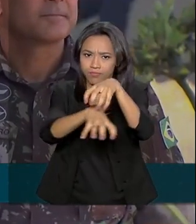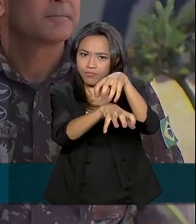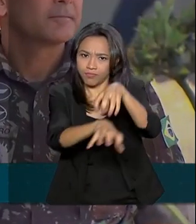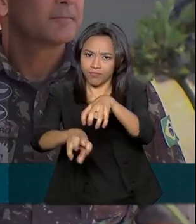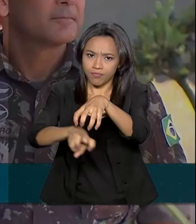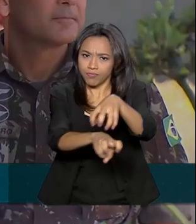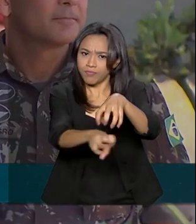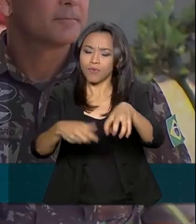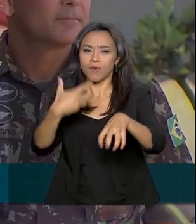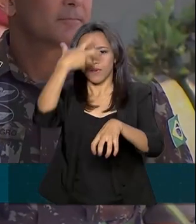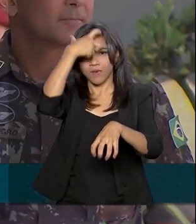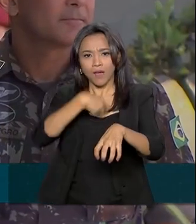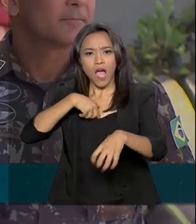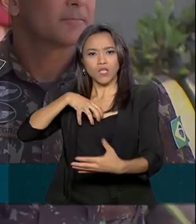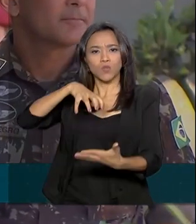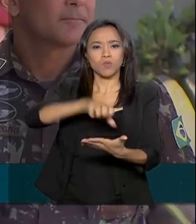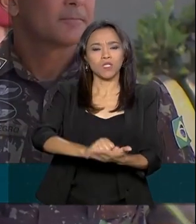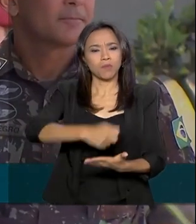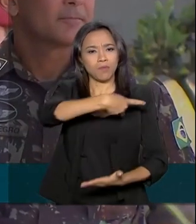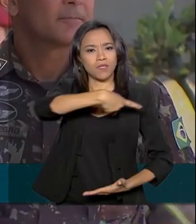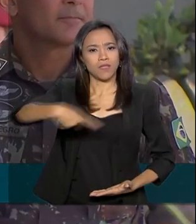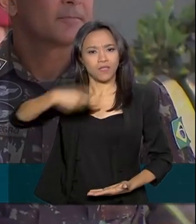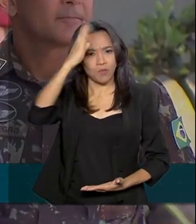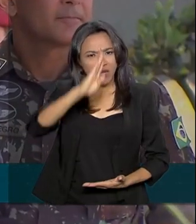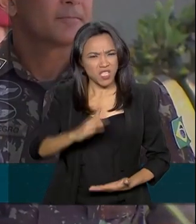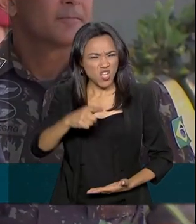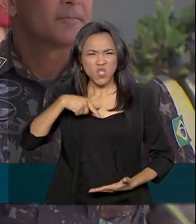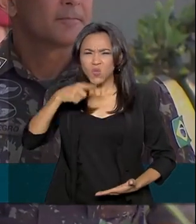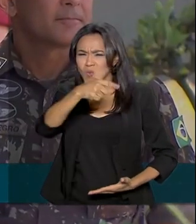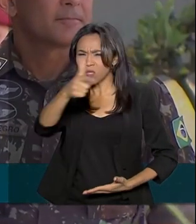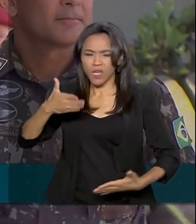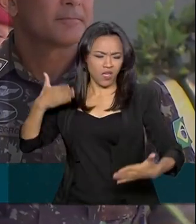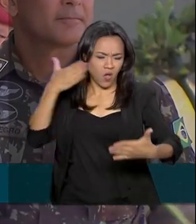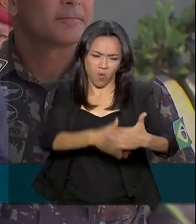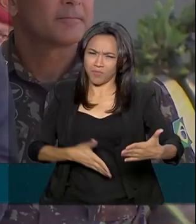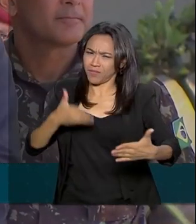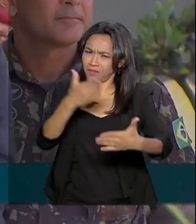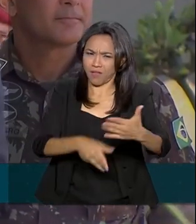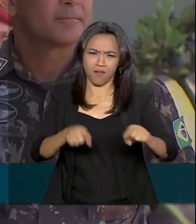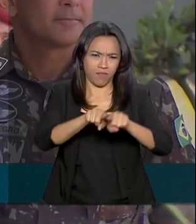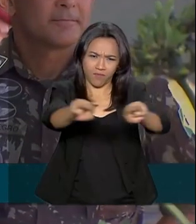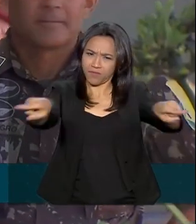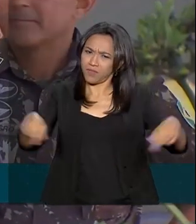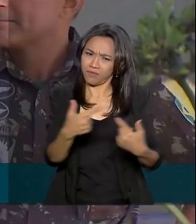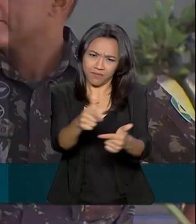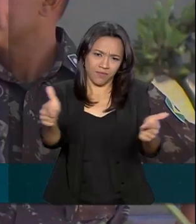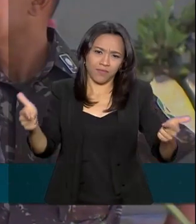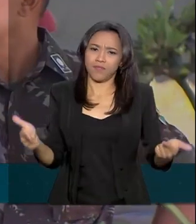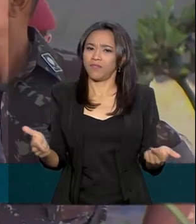Não existe obstáculo para os paraquedistas.